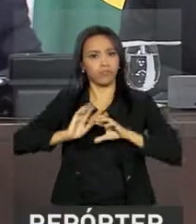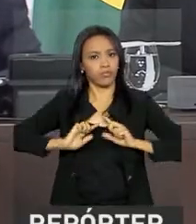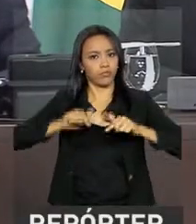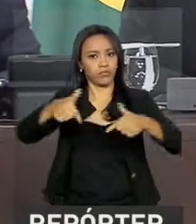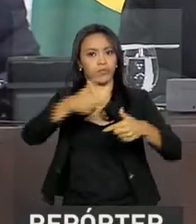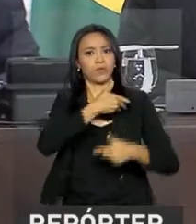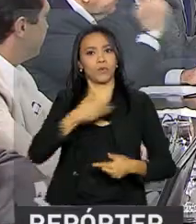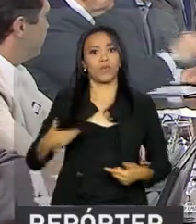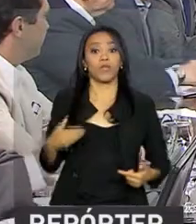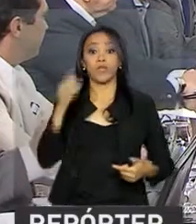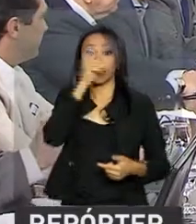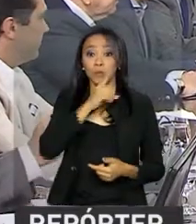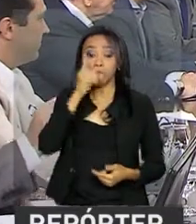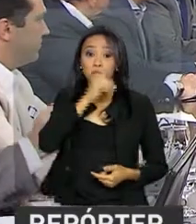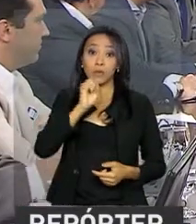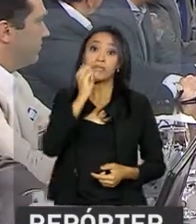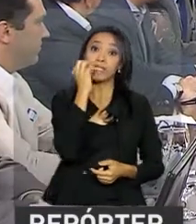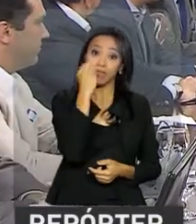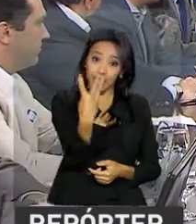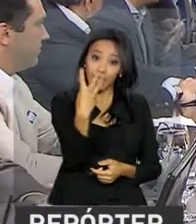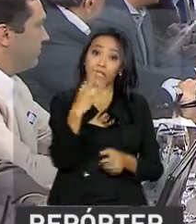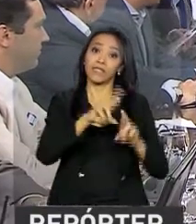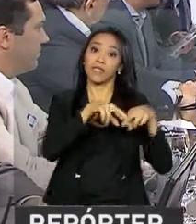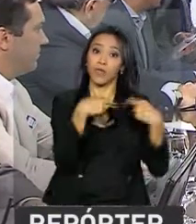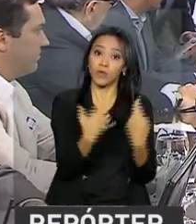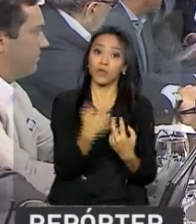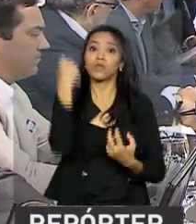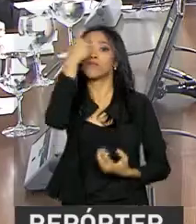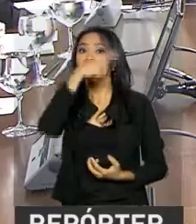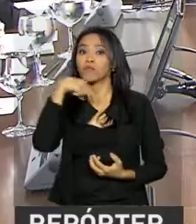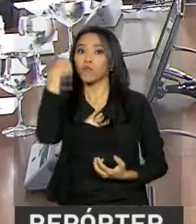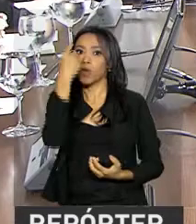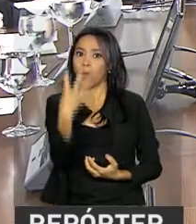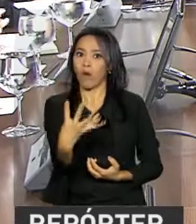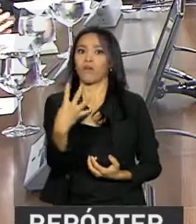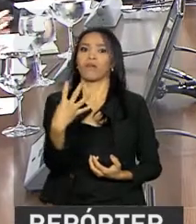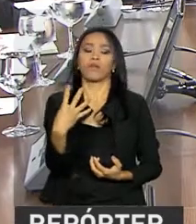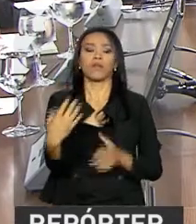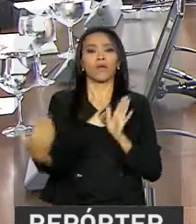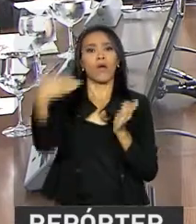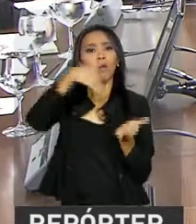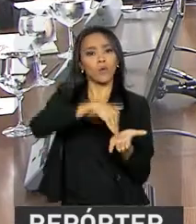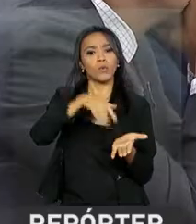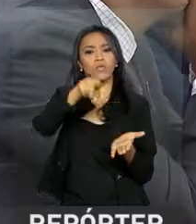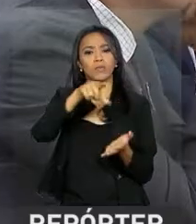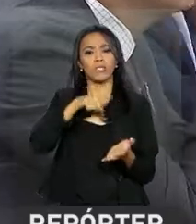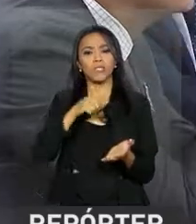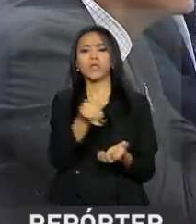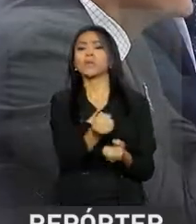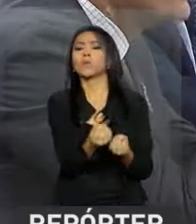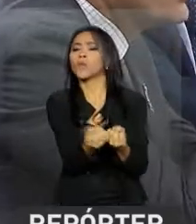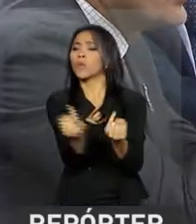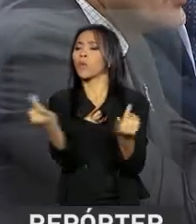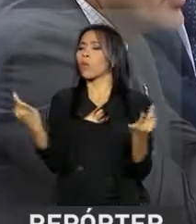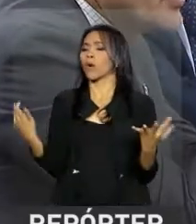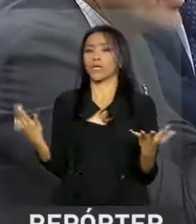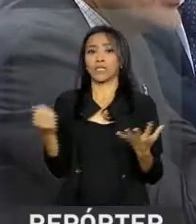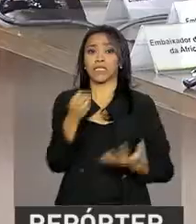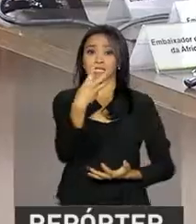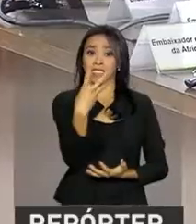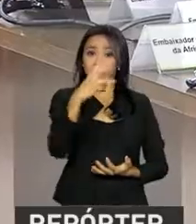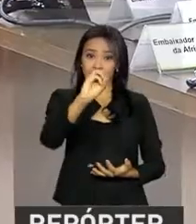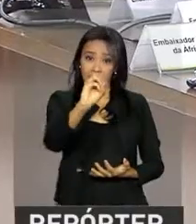domingo foram três reuniões que duraram quase quatro horas na última com a presença de mais de 30 embaixadores de países